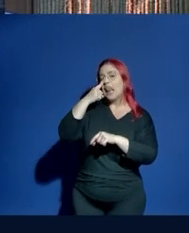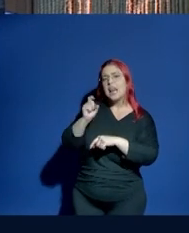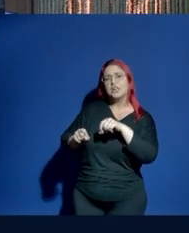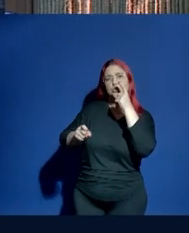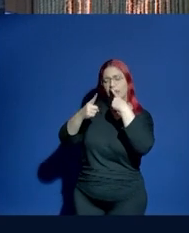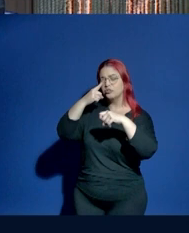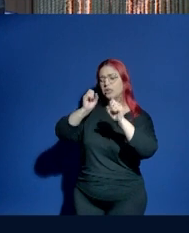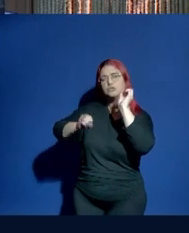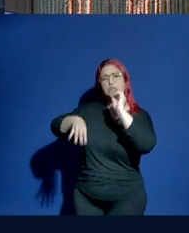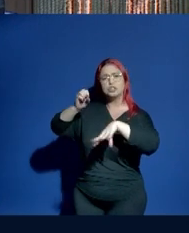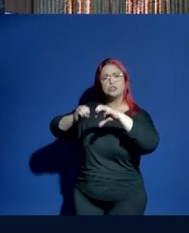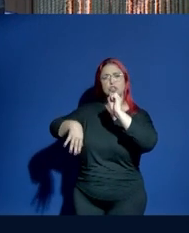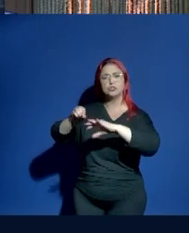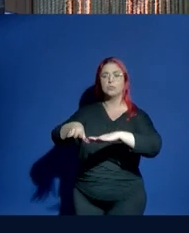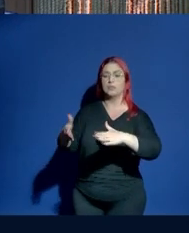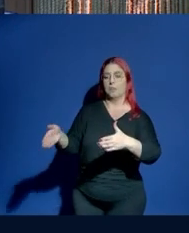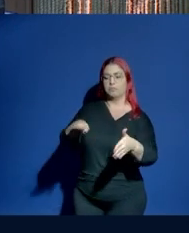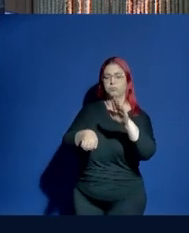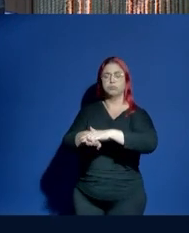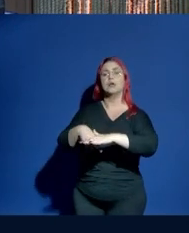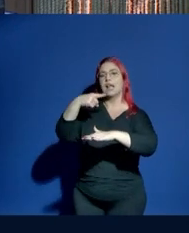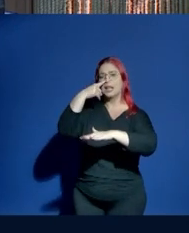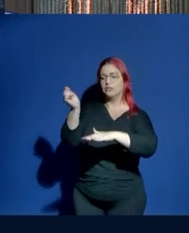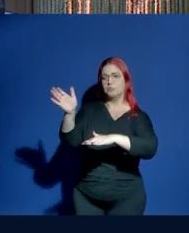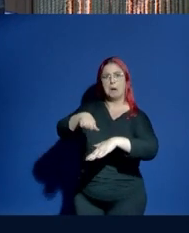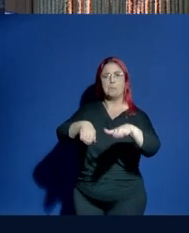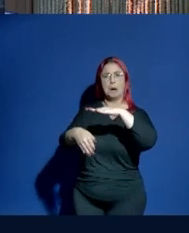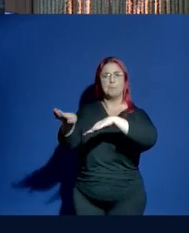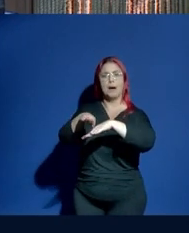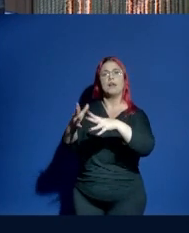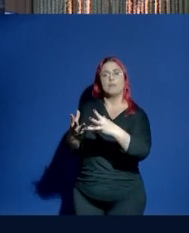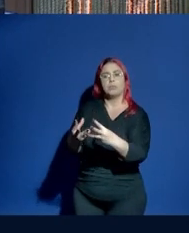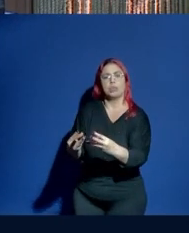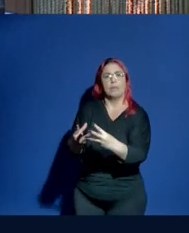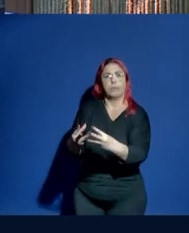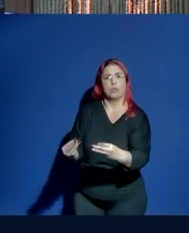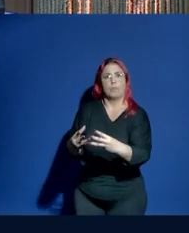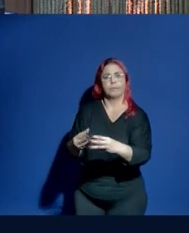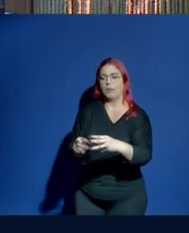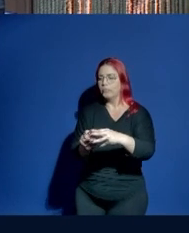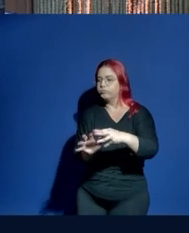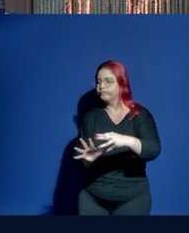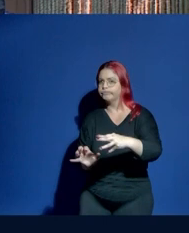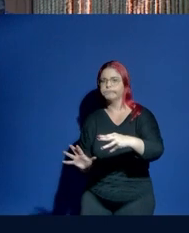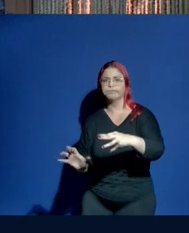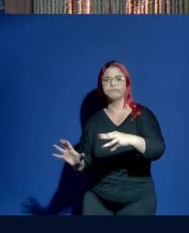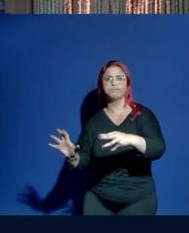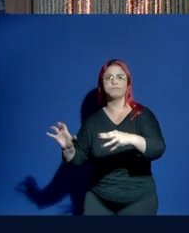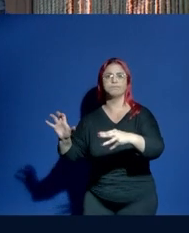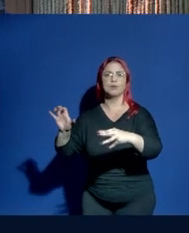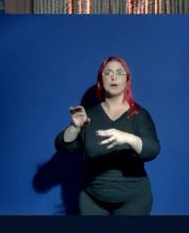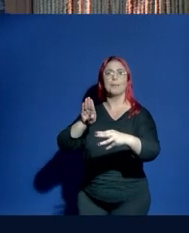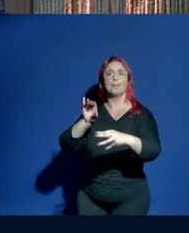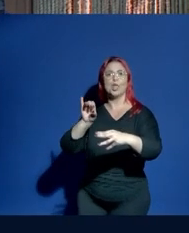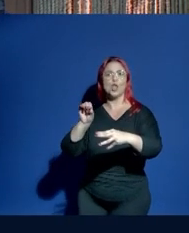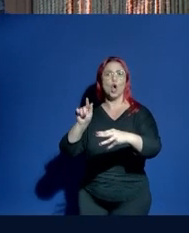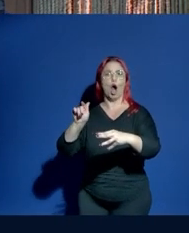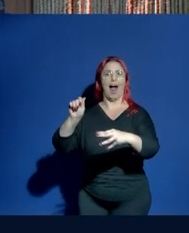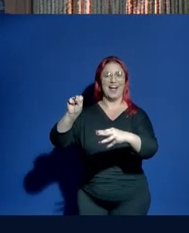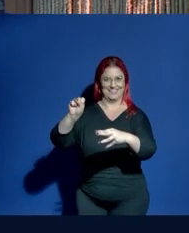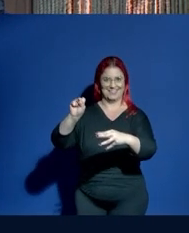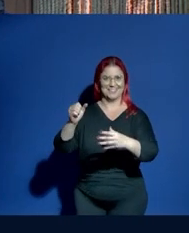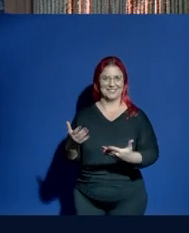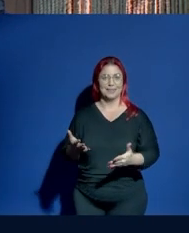vai sendo selado o oxigênio vai ser diminuído e ele vai ali biogenerando biogás então grosseiramente aqui se tiver grande a terra